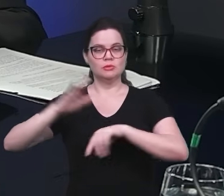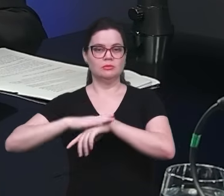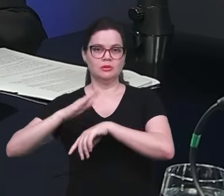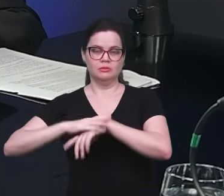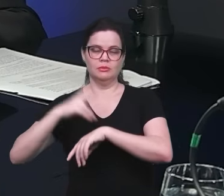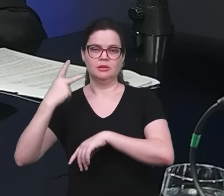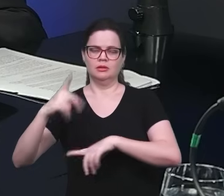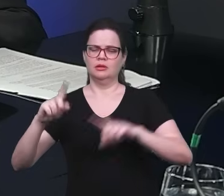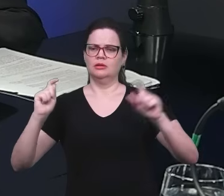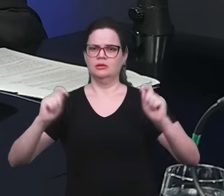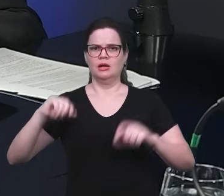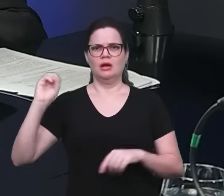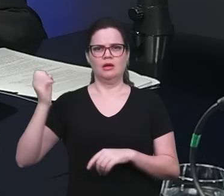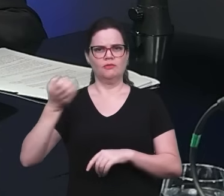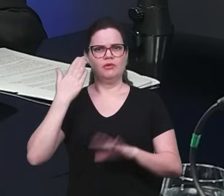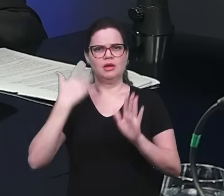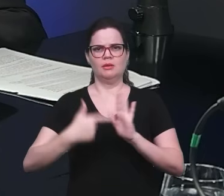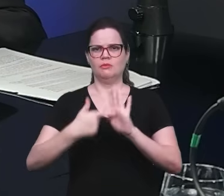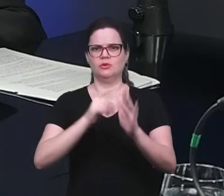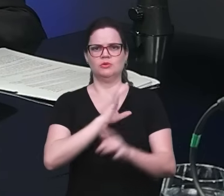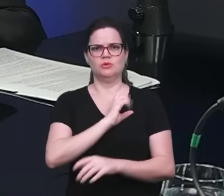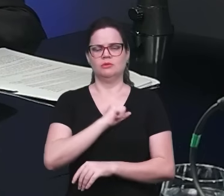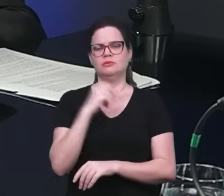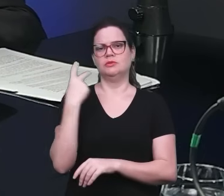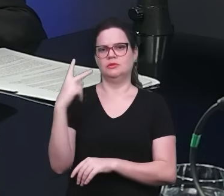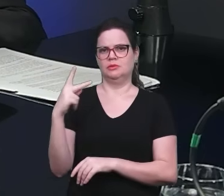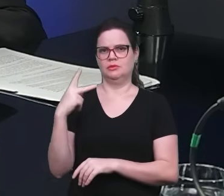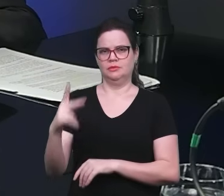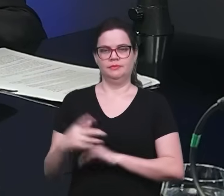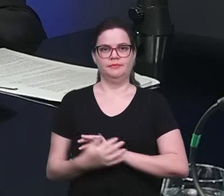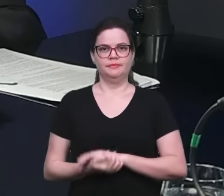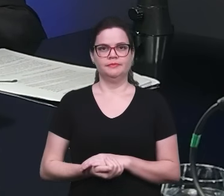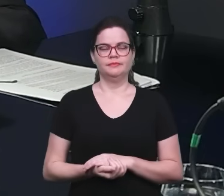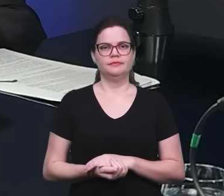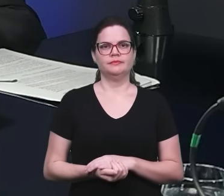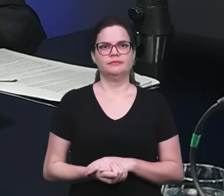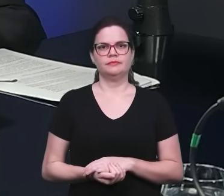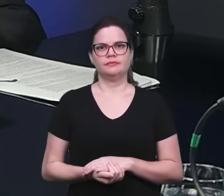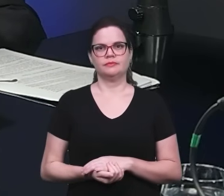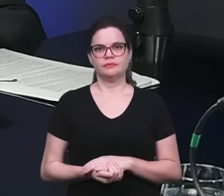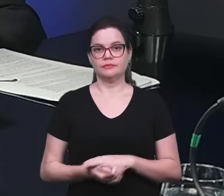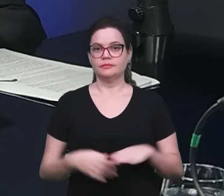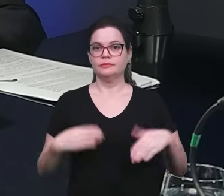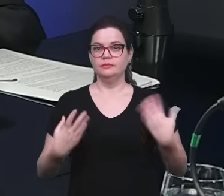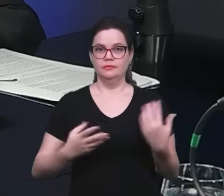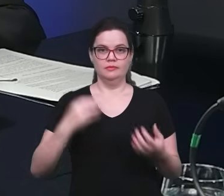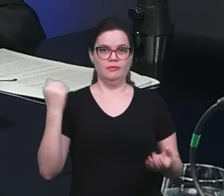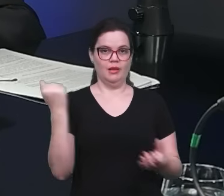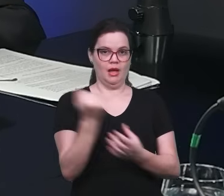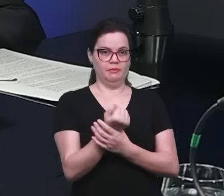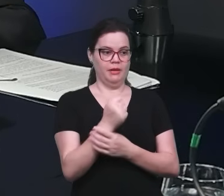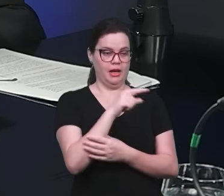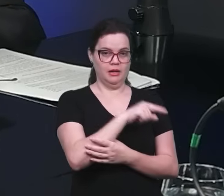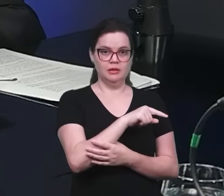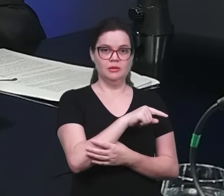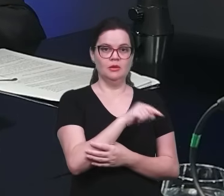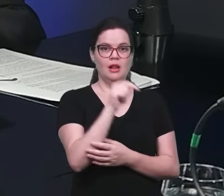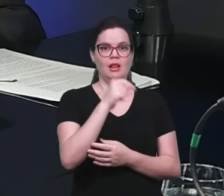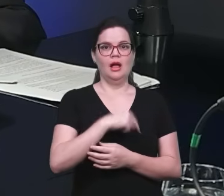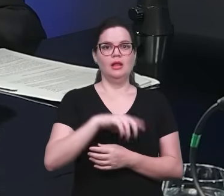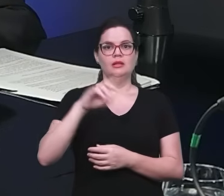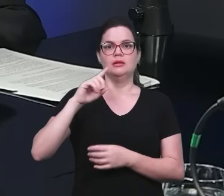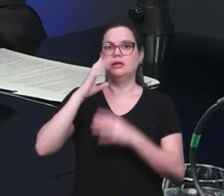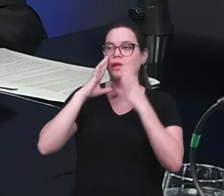homem, continua revelando o amor incondicional dele. Abraão, ele ouviu a voz do Senhor. Disse Deus a